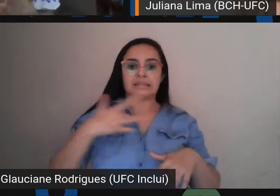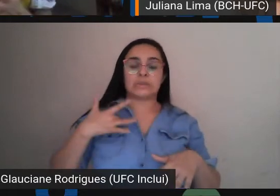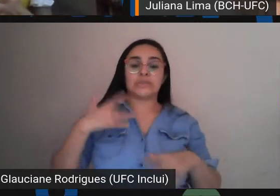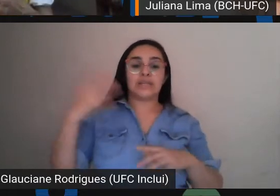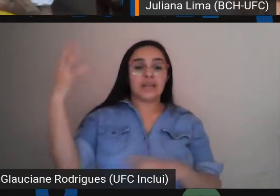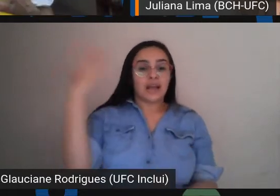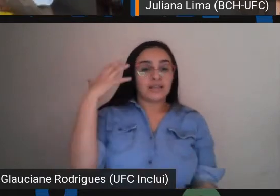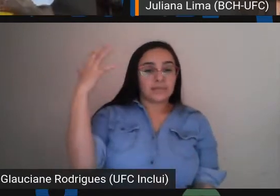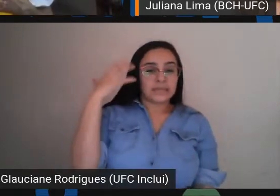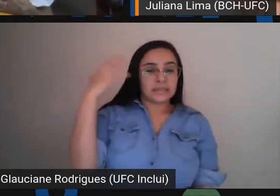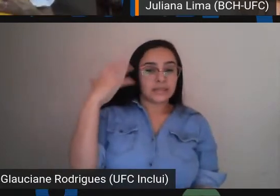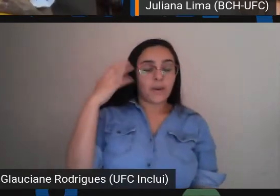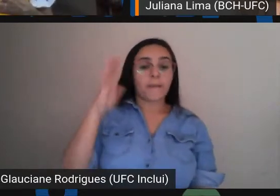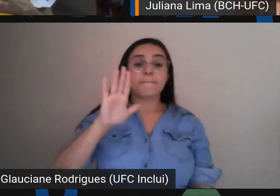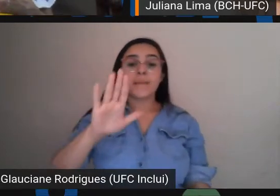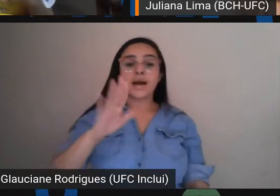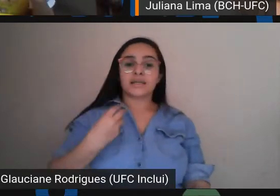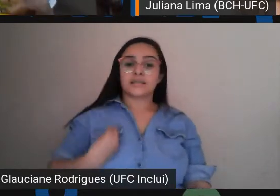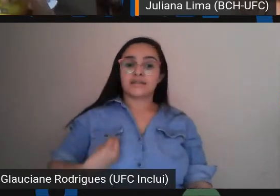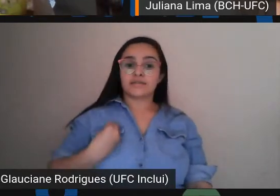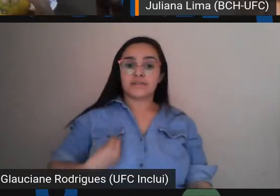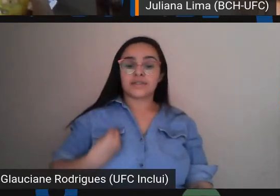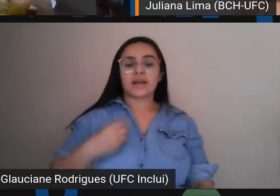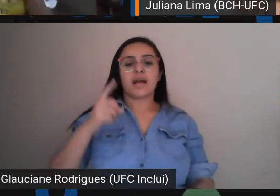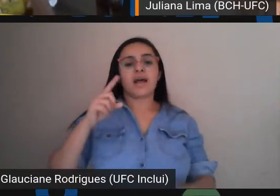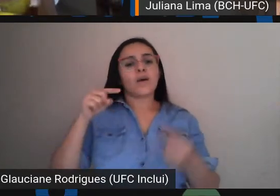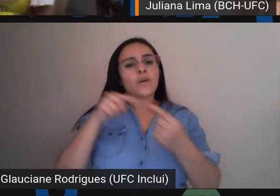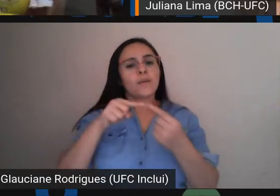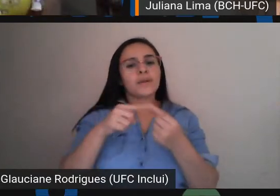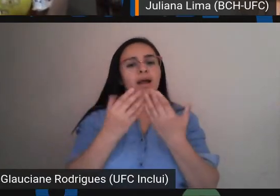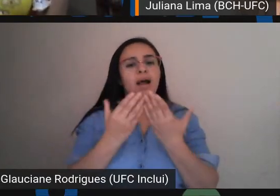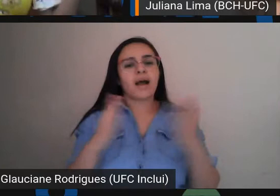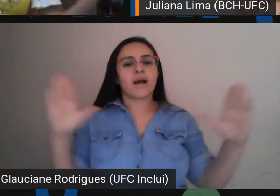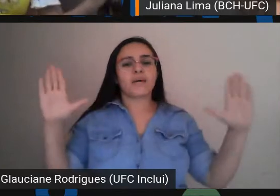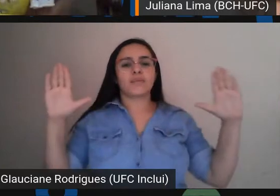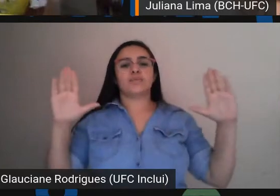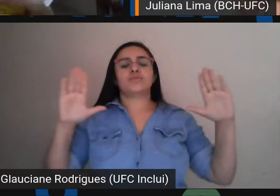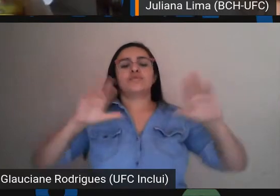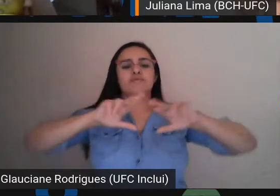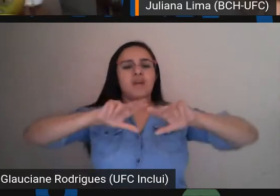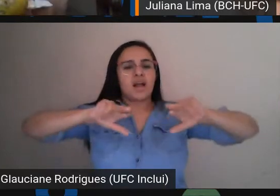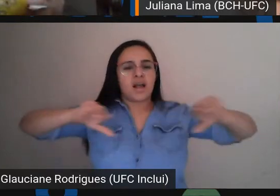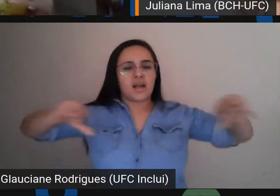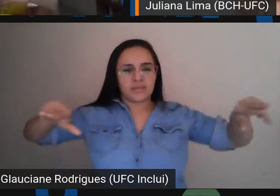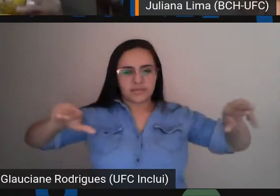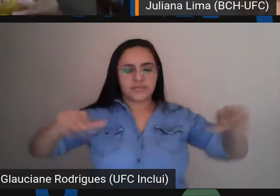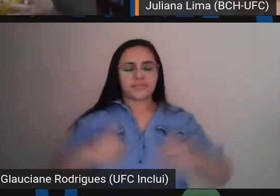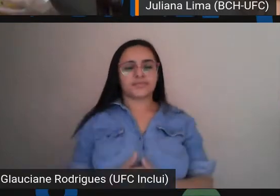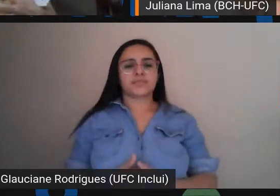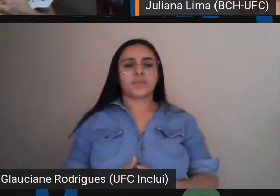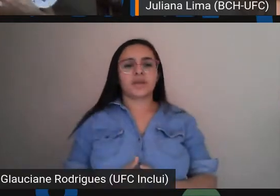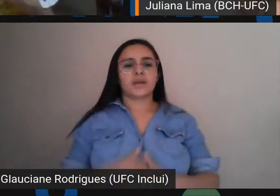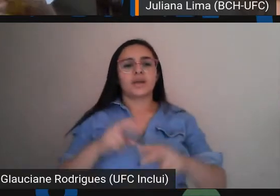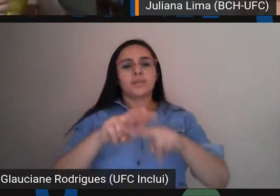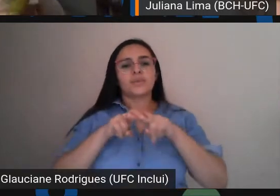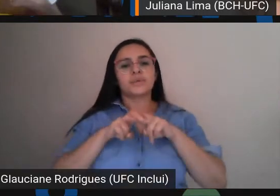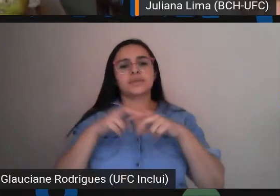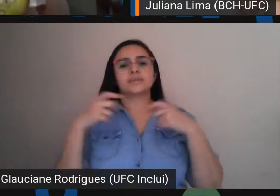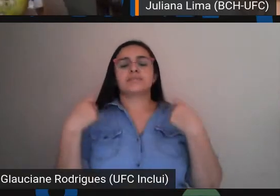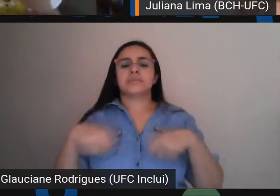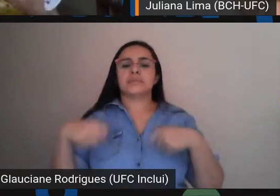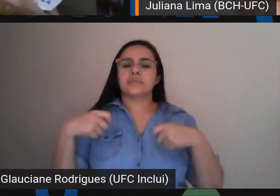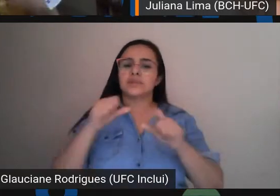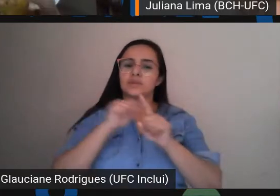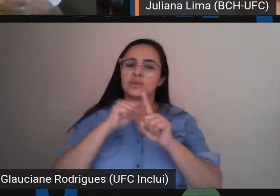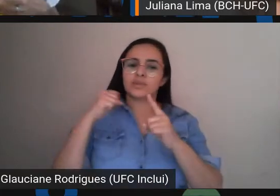a vida ela é algo um pouco mais amplo, então a gente tenta também trazer essa visão, né? Então a gente precisa de condições sociais para